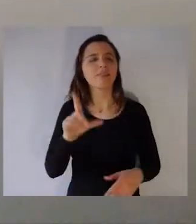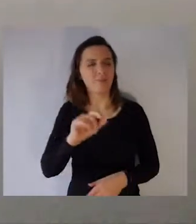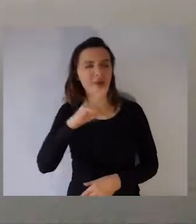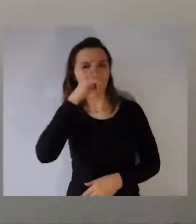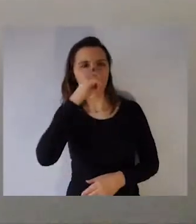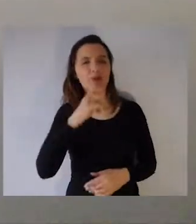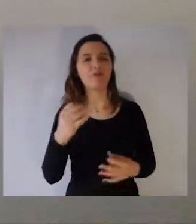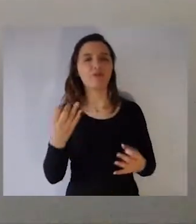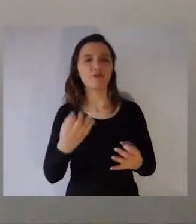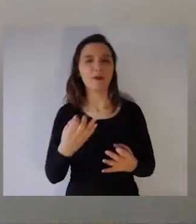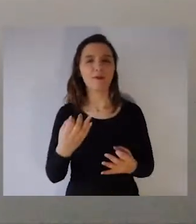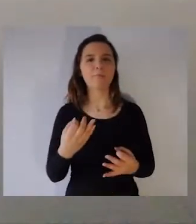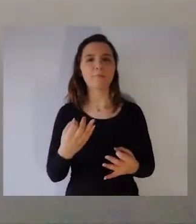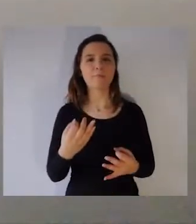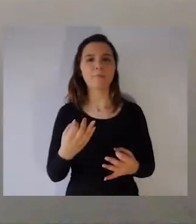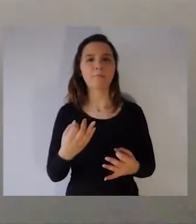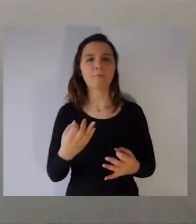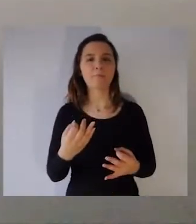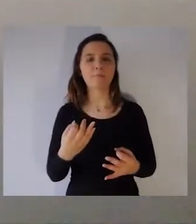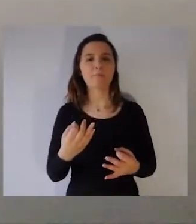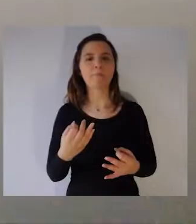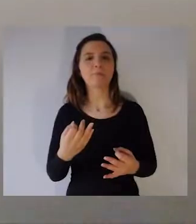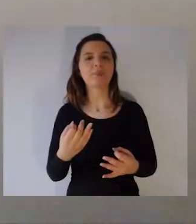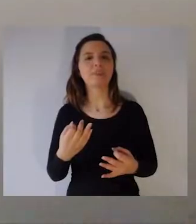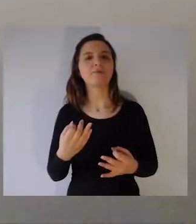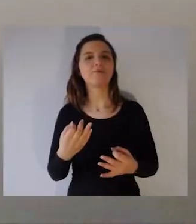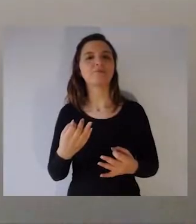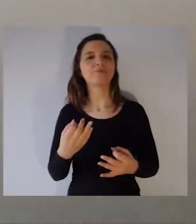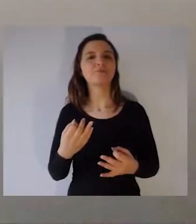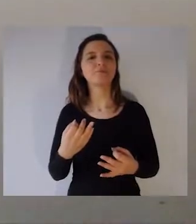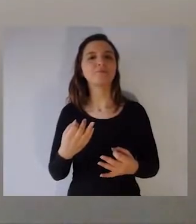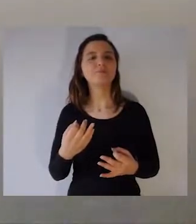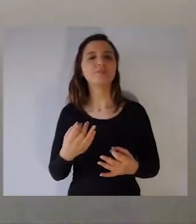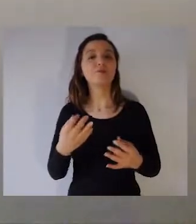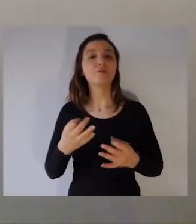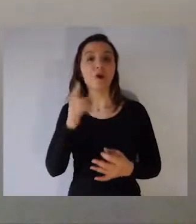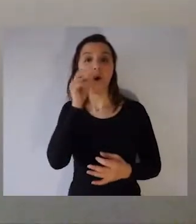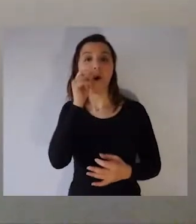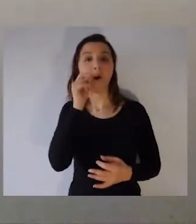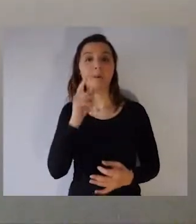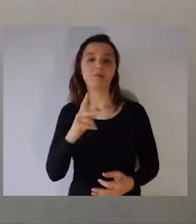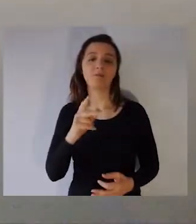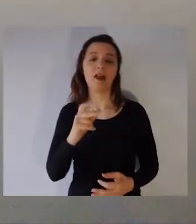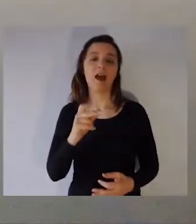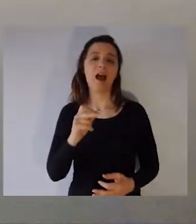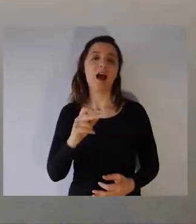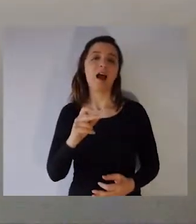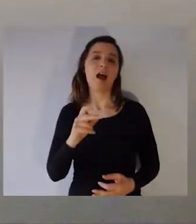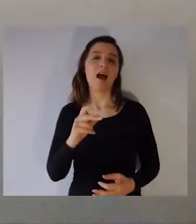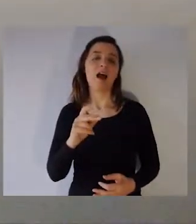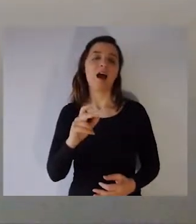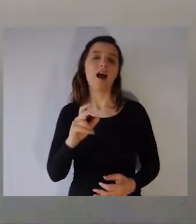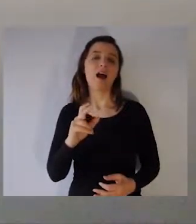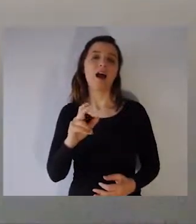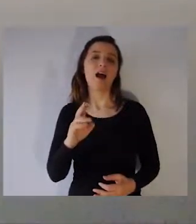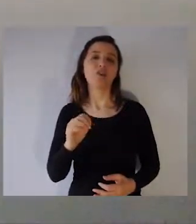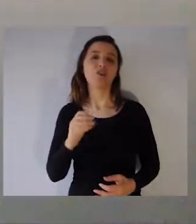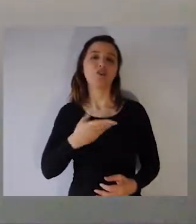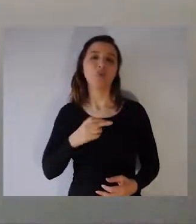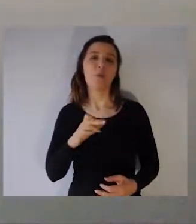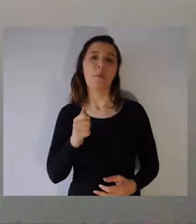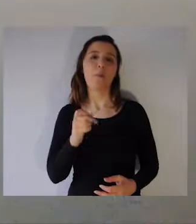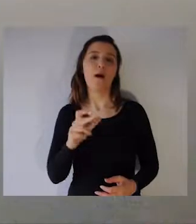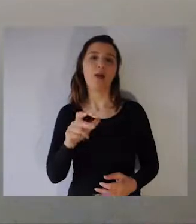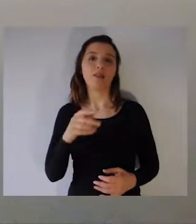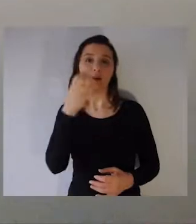Recordamos ainda, quanta mágoa, o Asdrúbal de Tabasco e o seu simpático